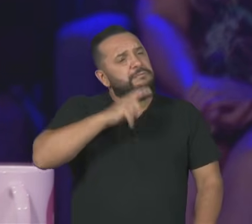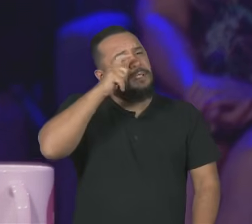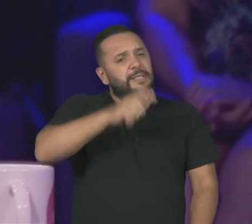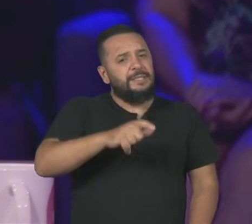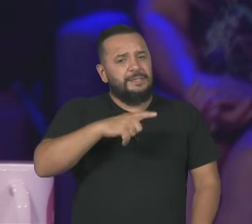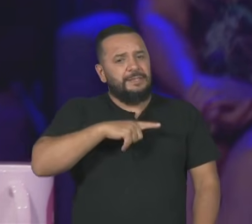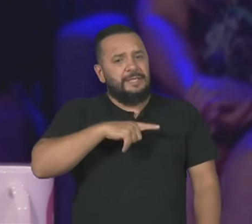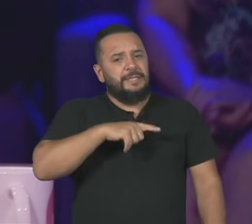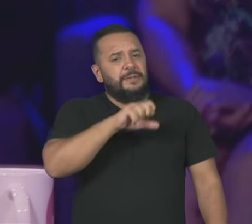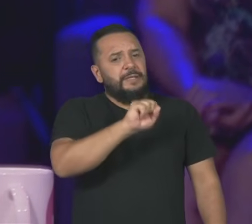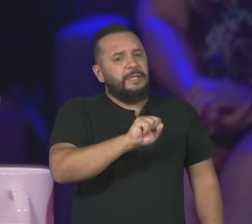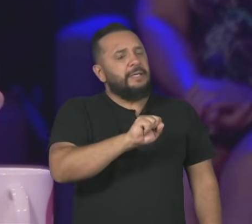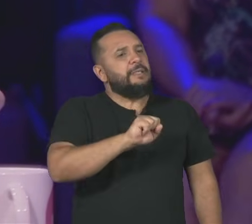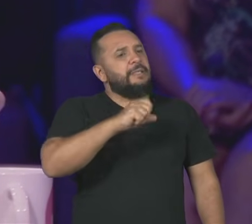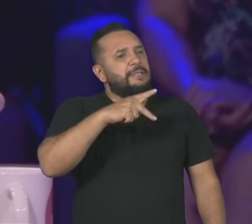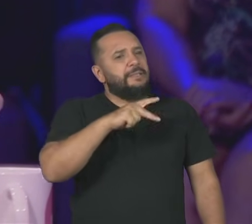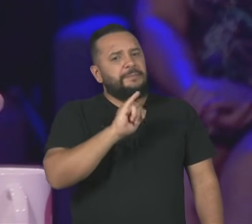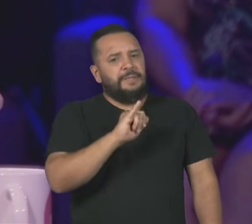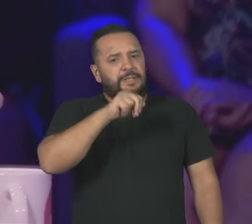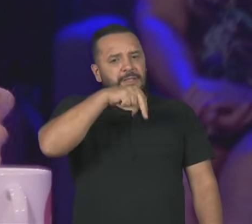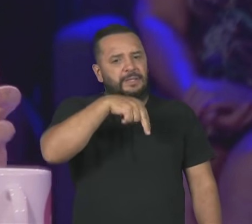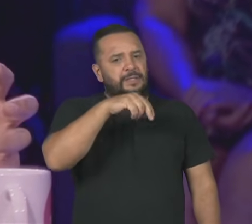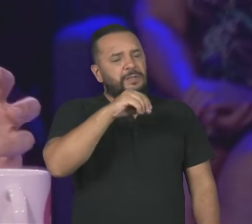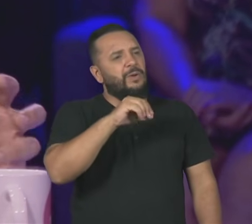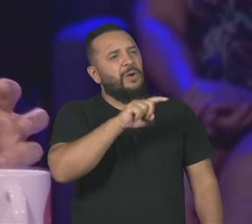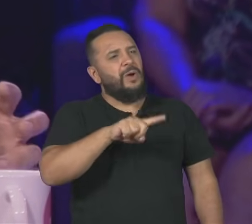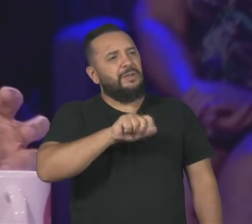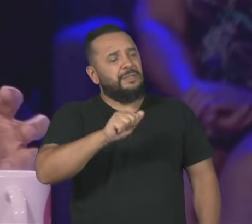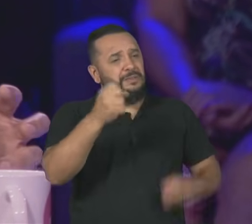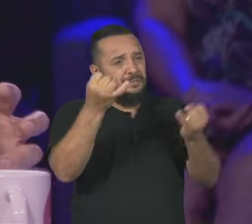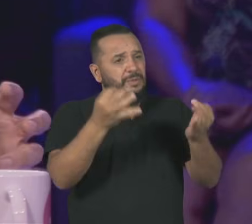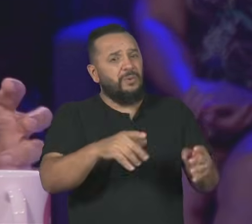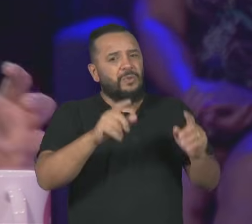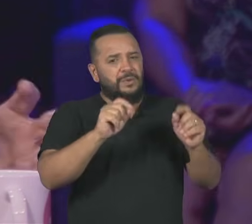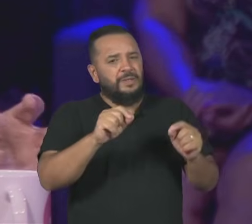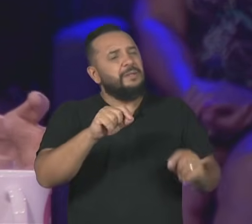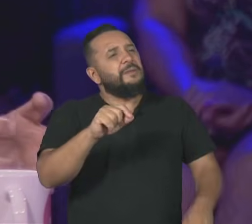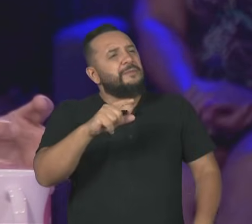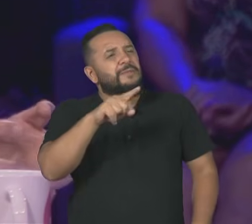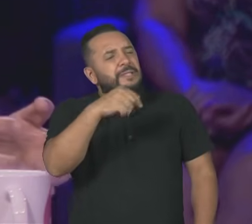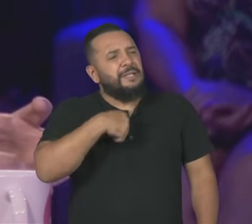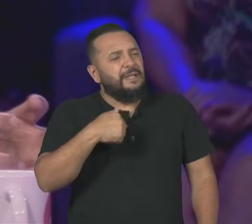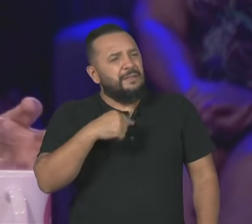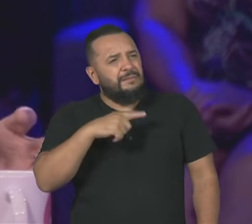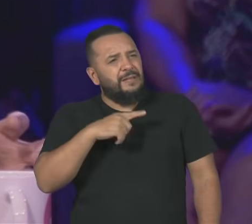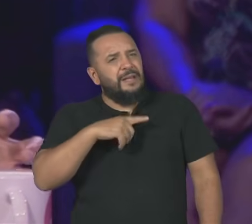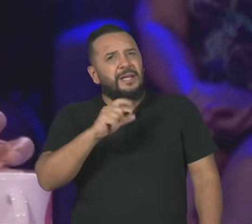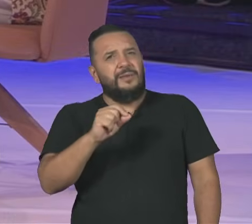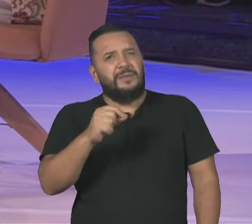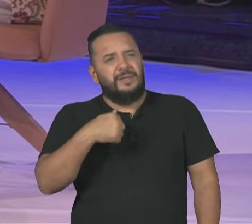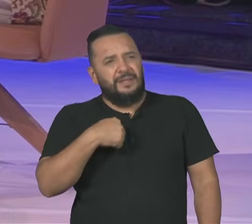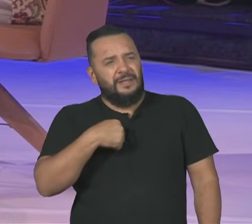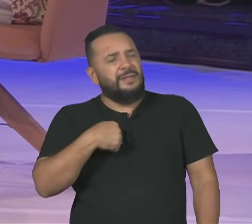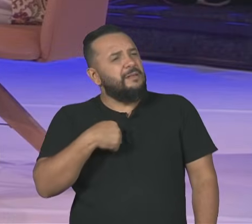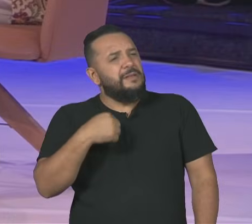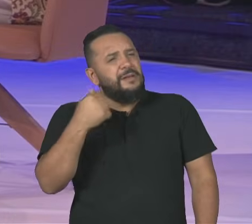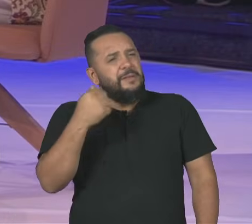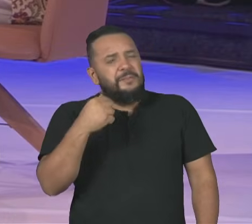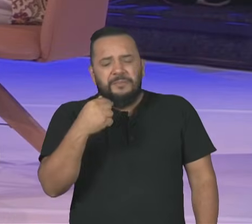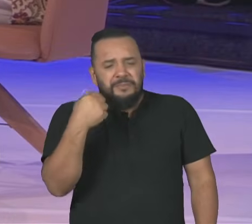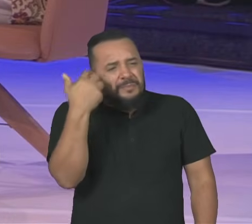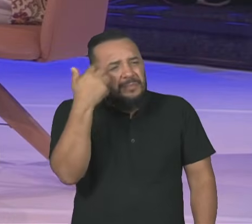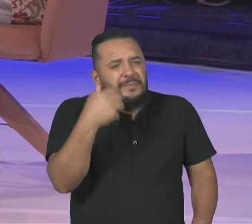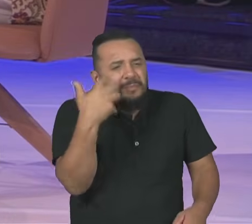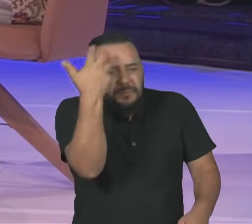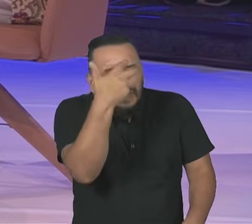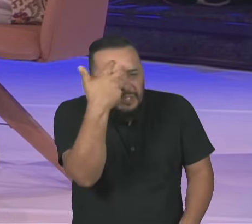Spinoza dizia assim, quando você está com uma paixão menor, não fica criticando essa paixão menor, vai em busca de uma paixão maior.